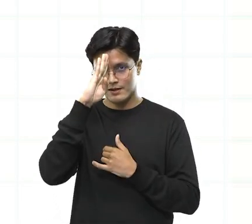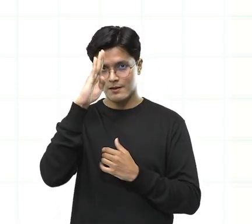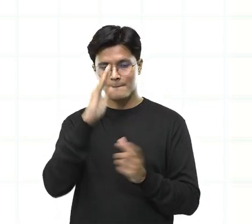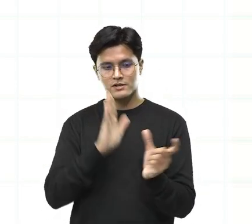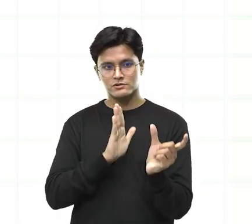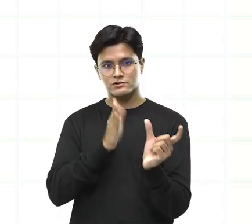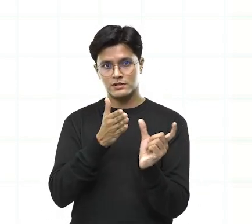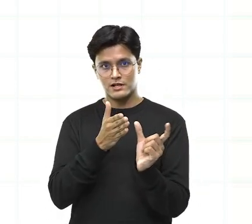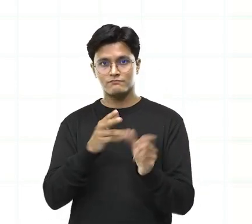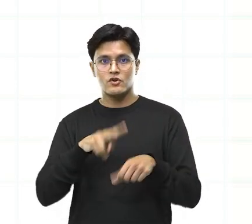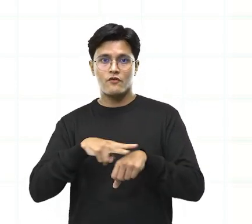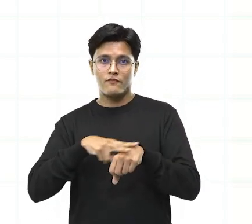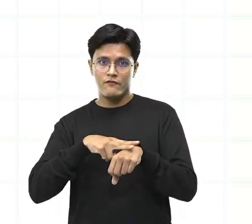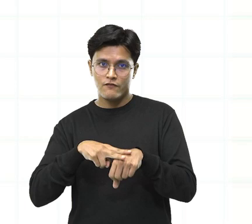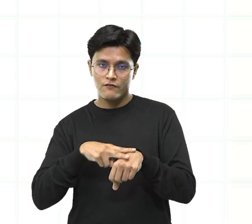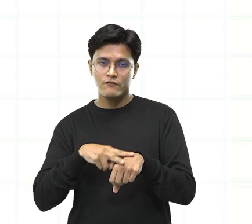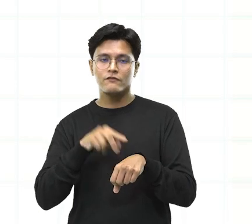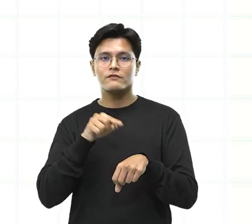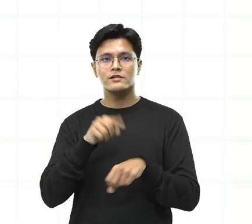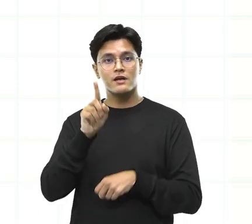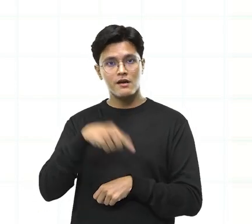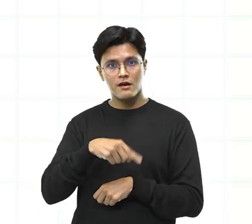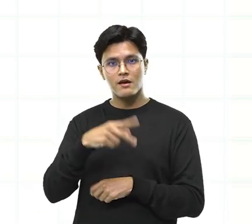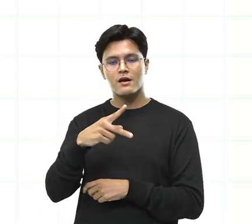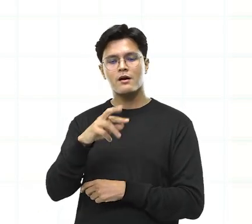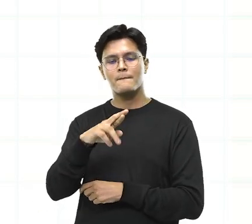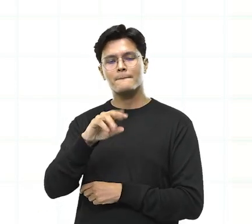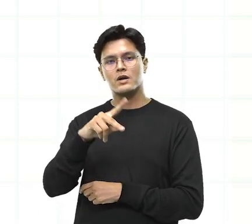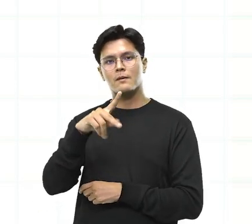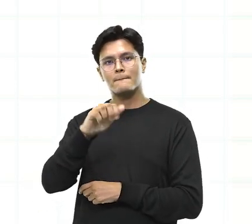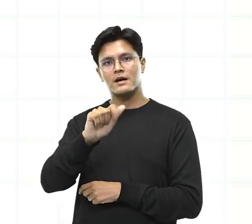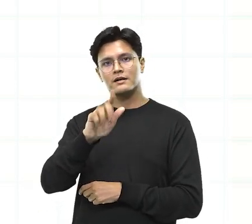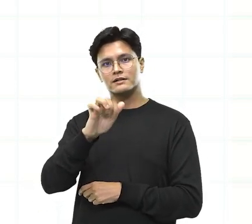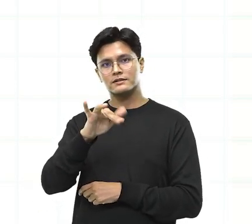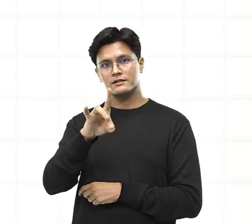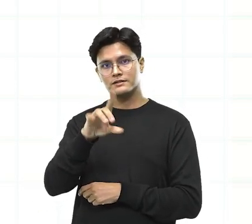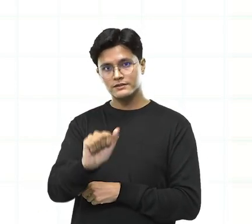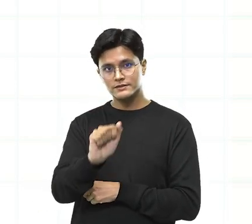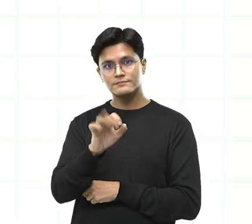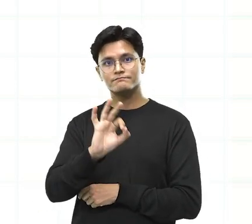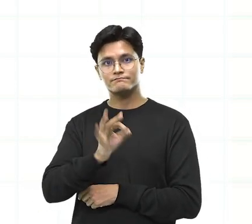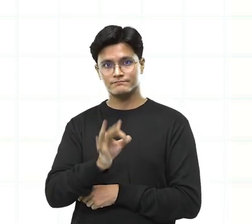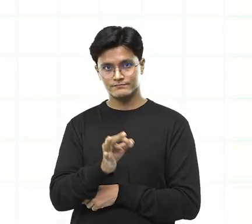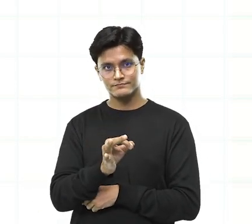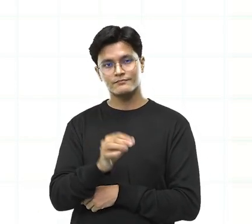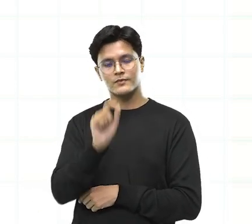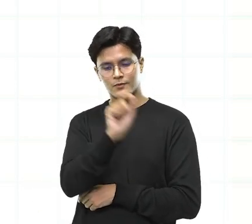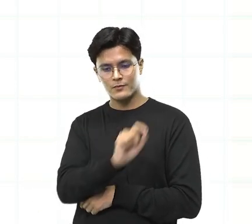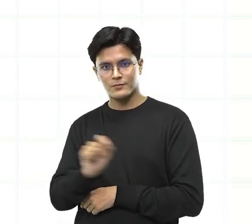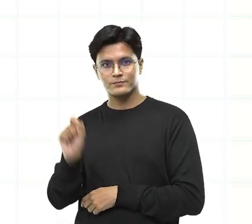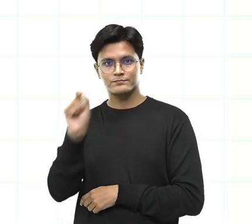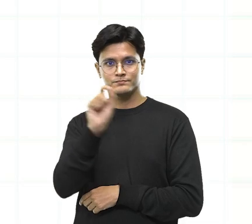verde, então, a propaganda. Vou circular aqui para vocês, tá?